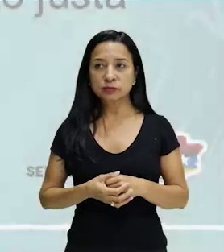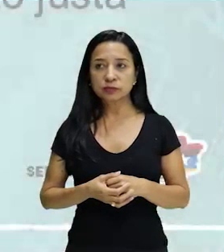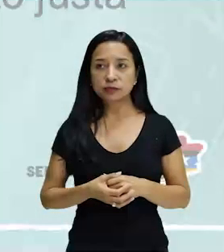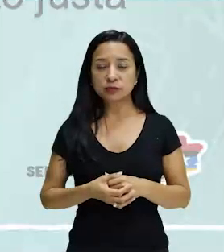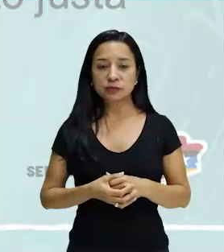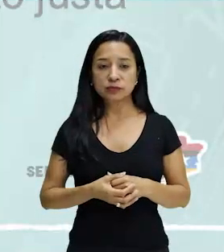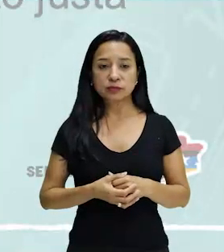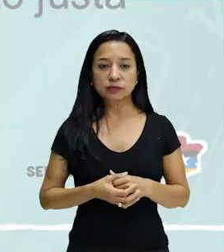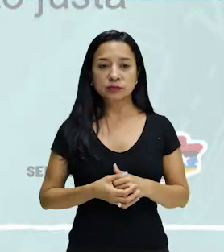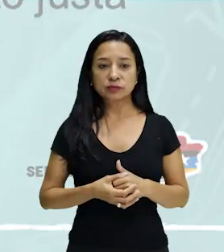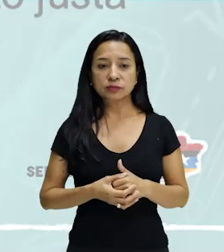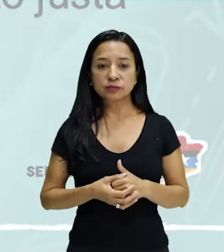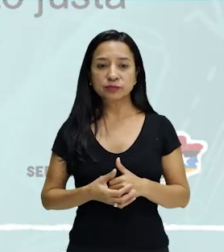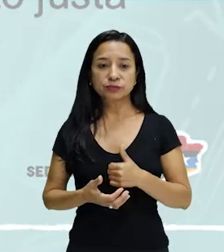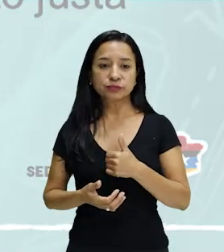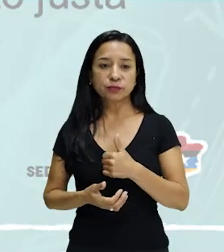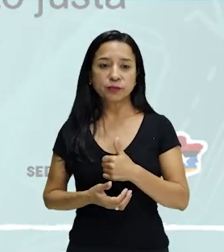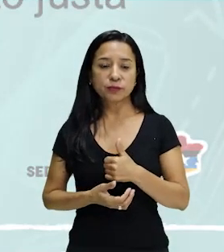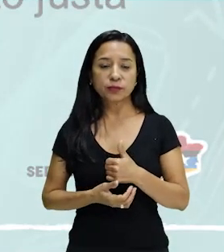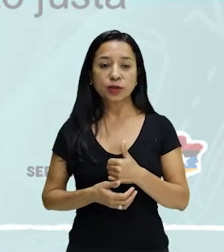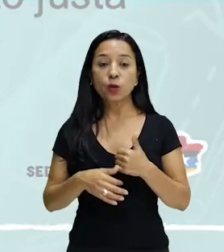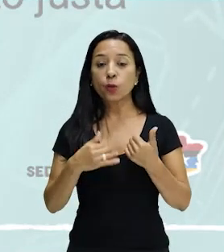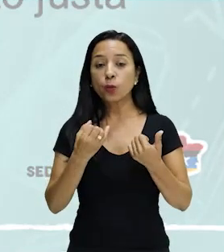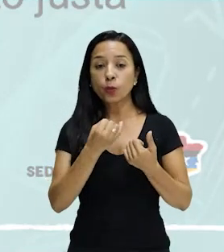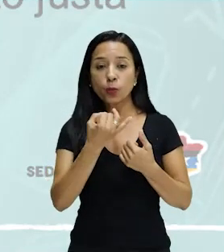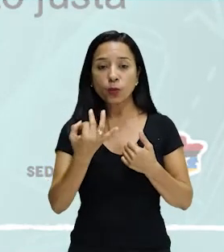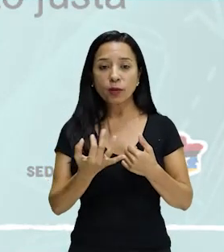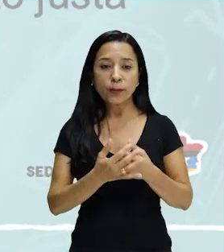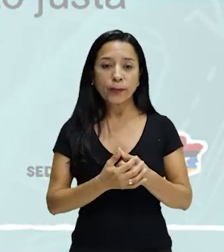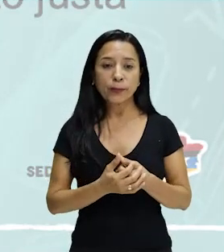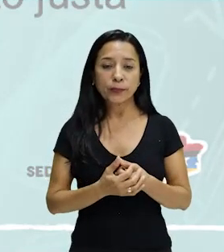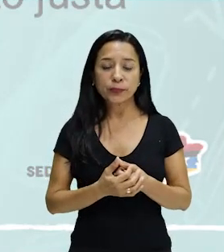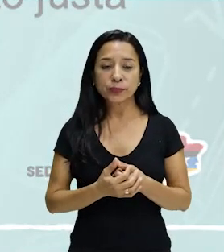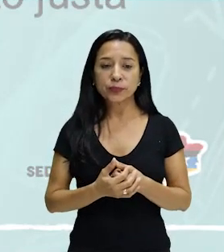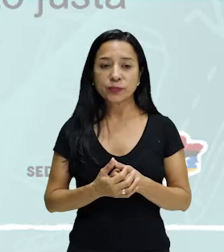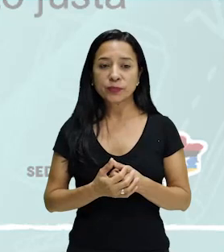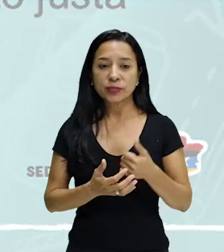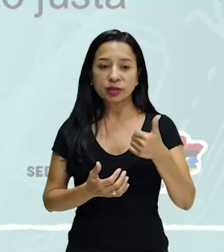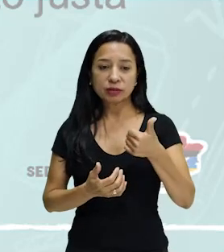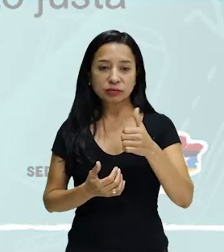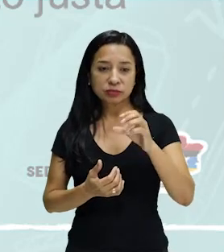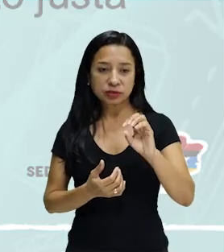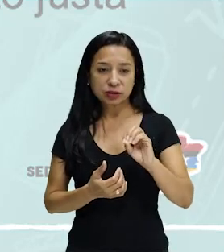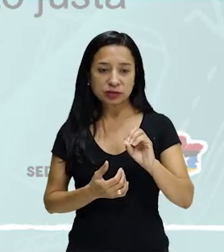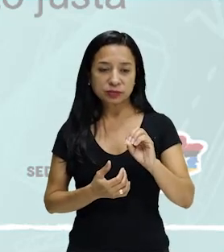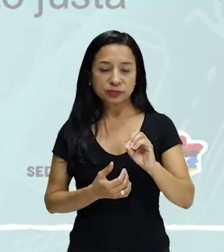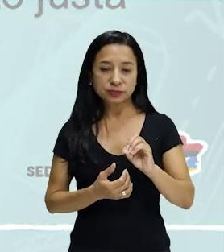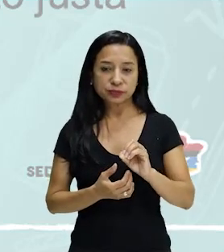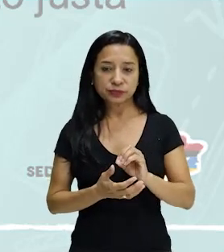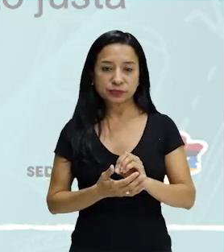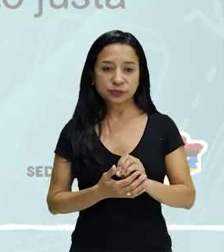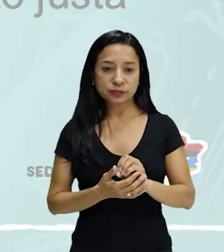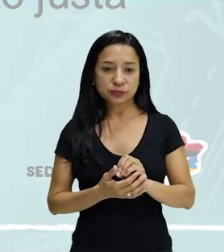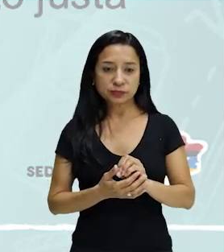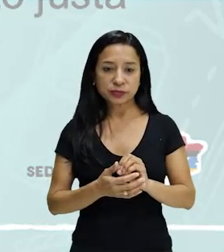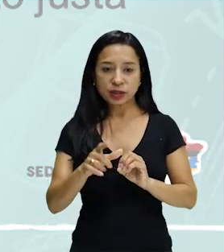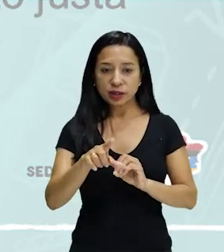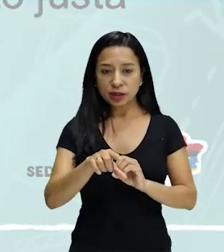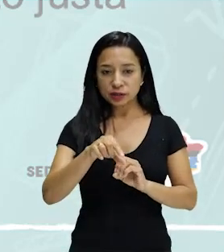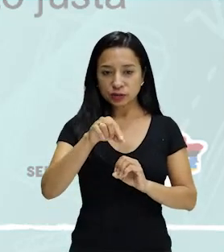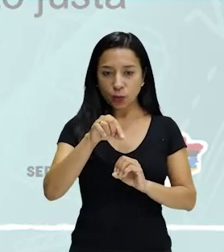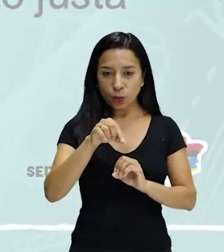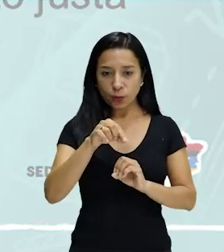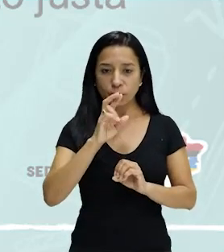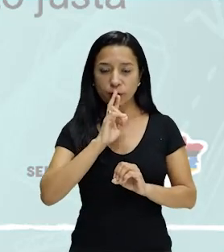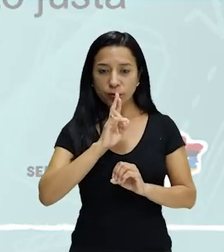uma? Qual dessas aí? O período verdade é que se lembrava de que Dona Maria podia com muita justa razão. Apresenta